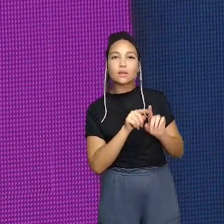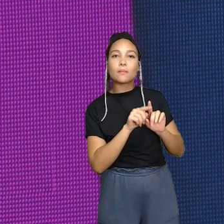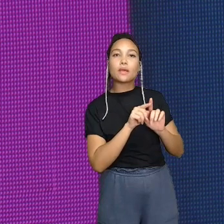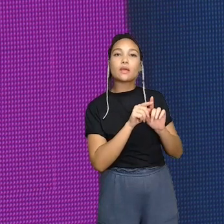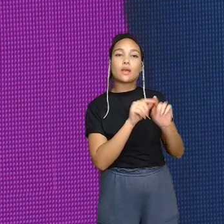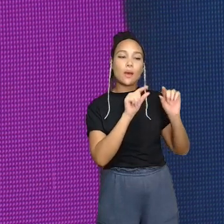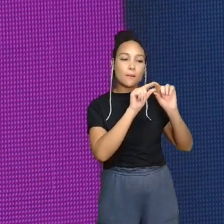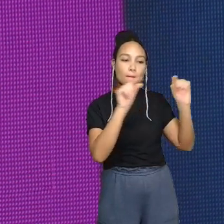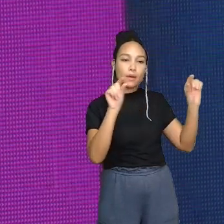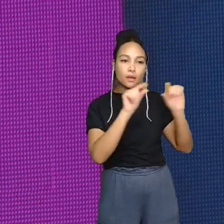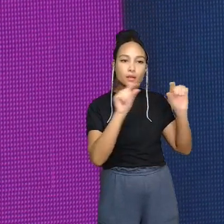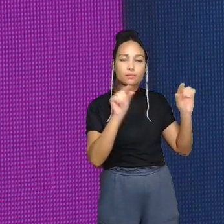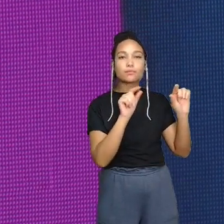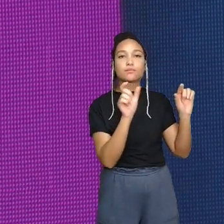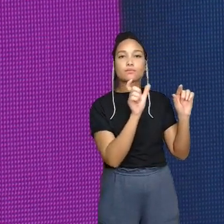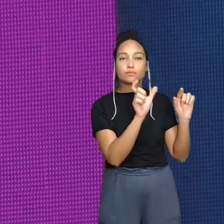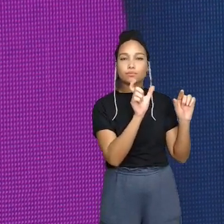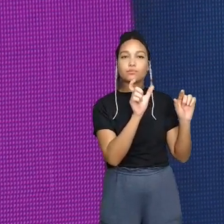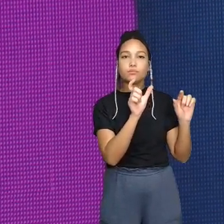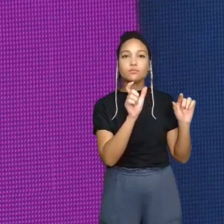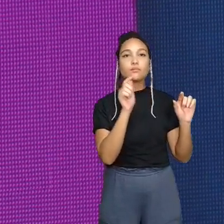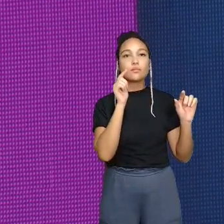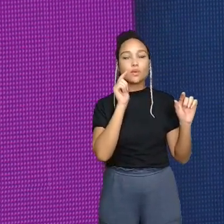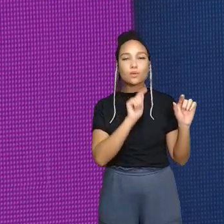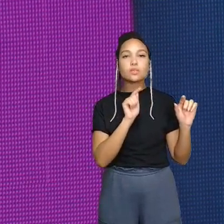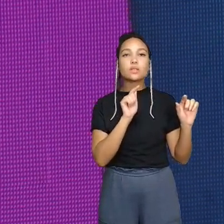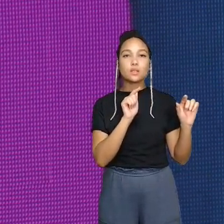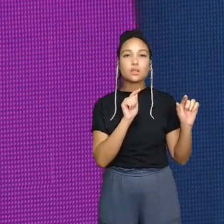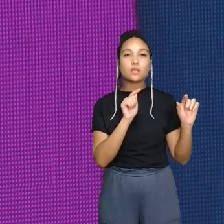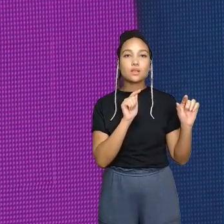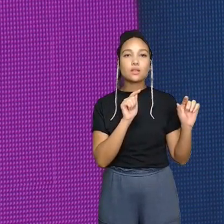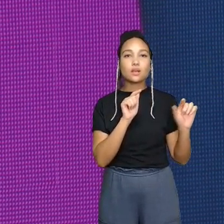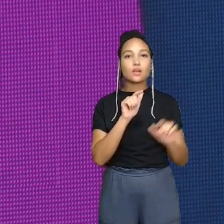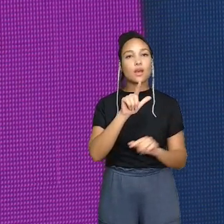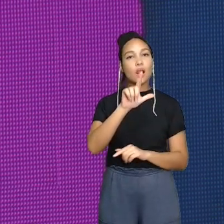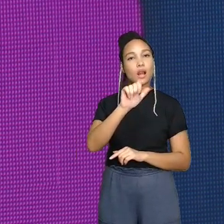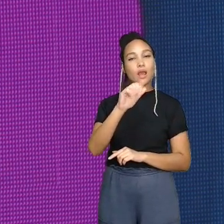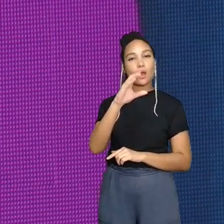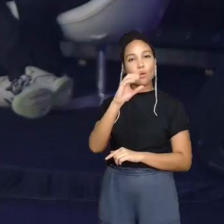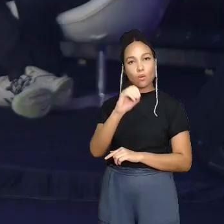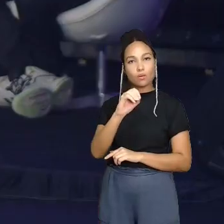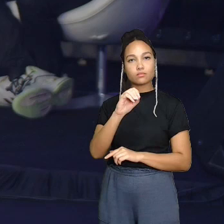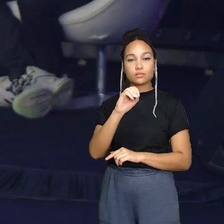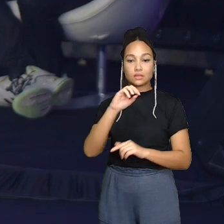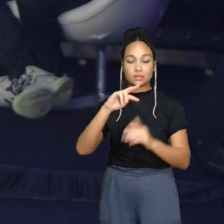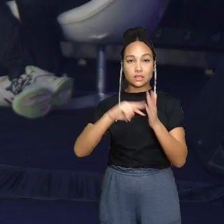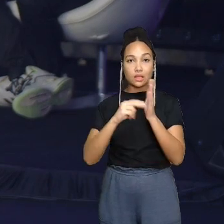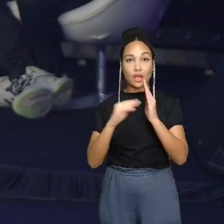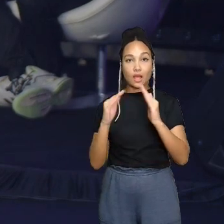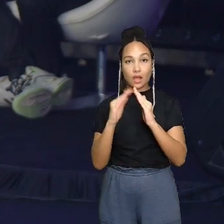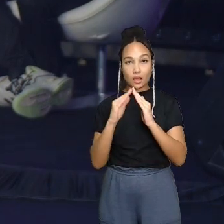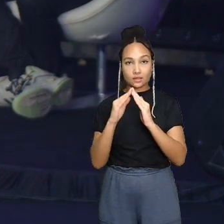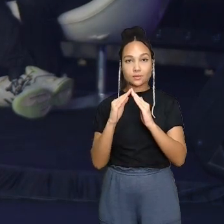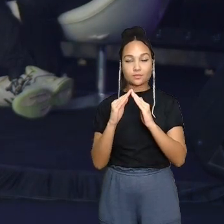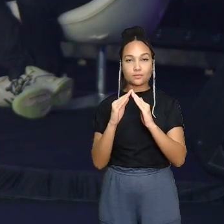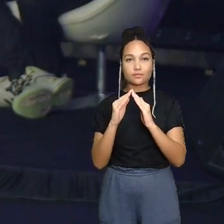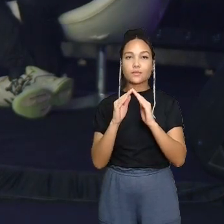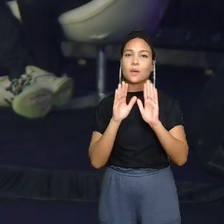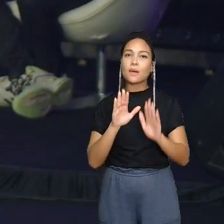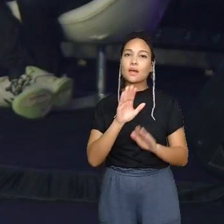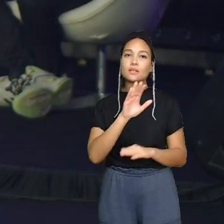e economia partem de um mesmo radical, que é o eco, né, que é a nossa casa. Porém, a